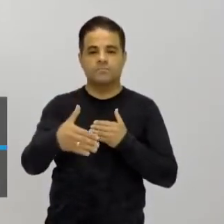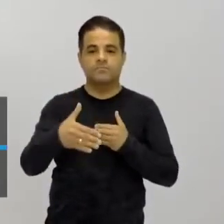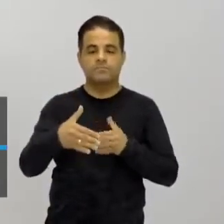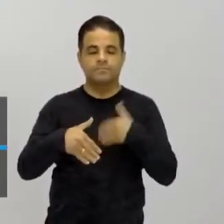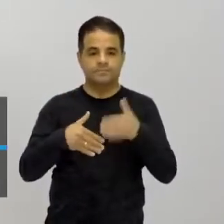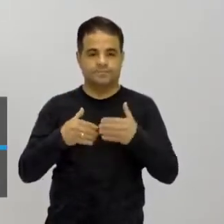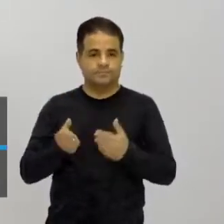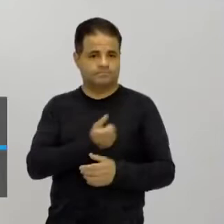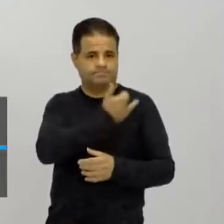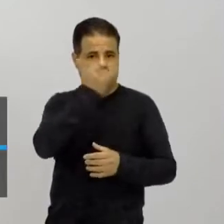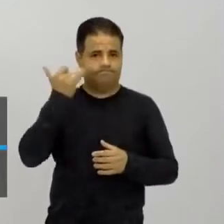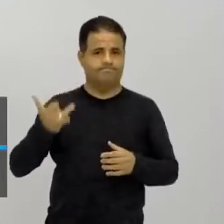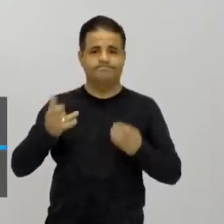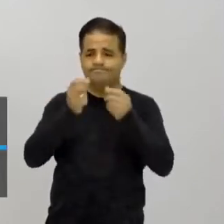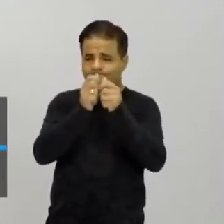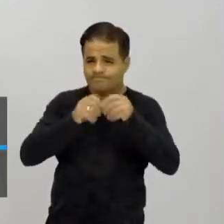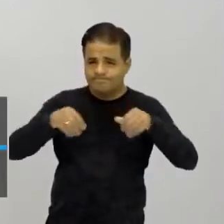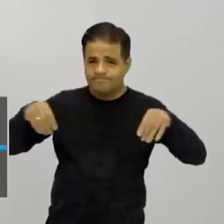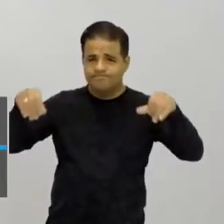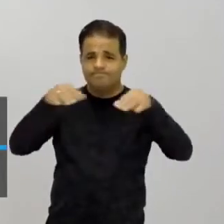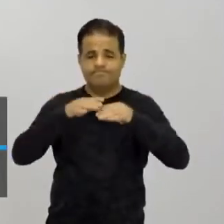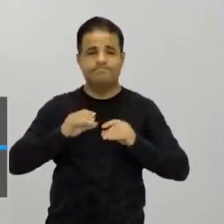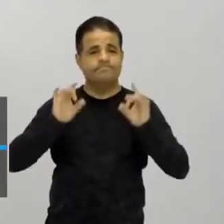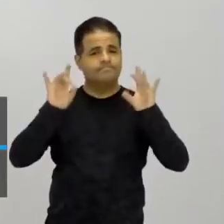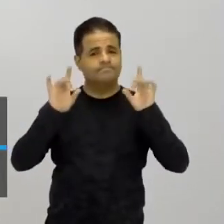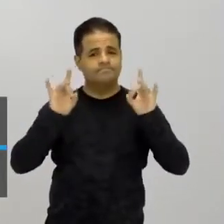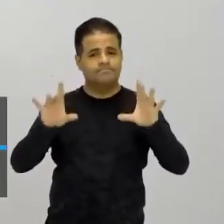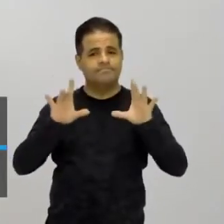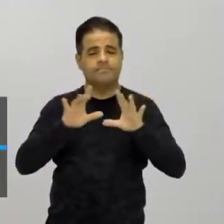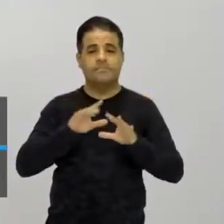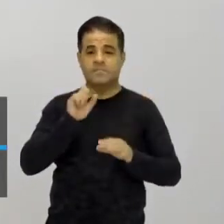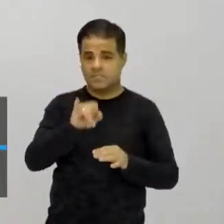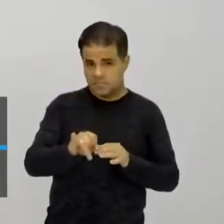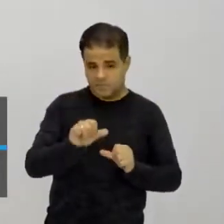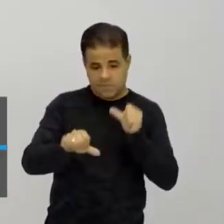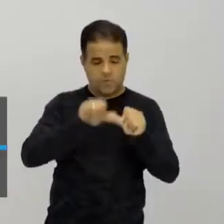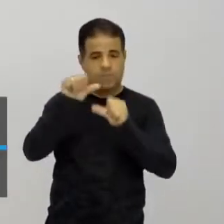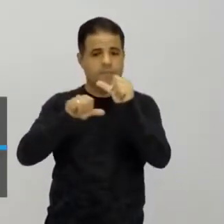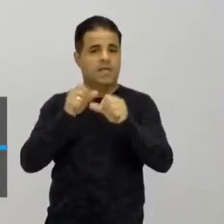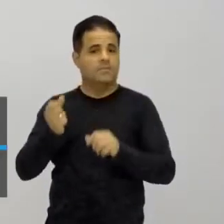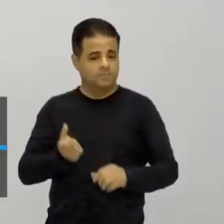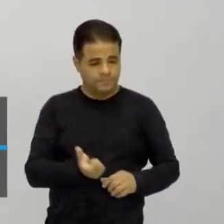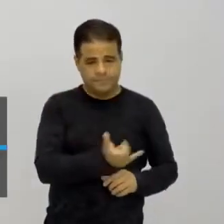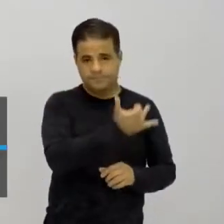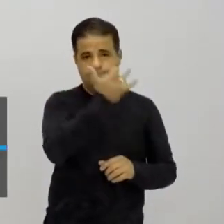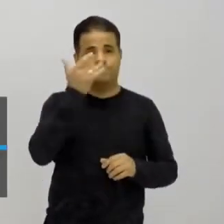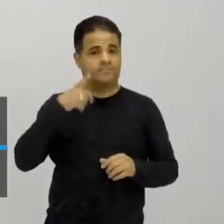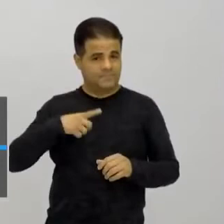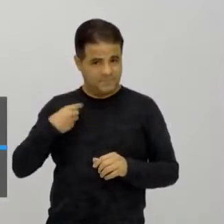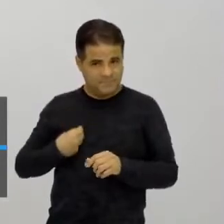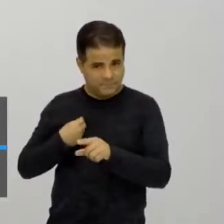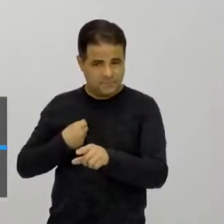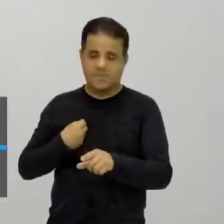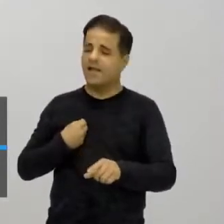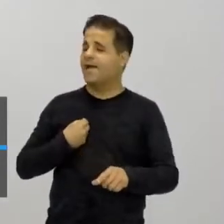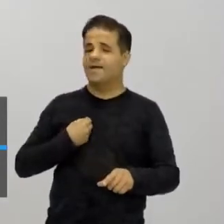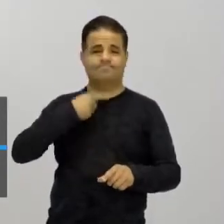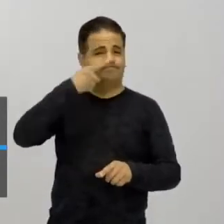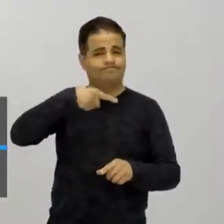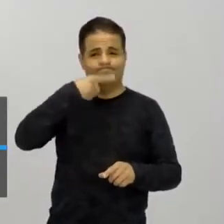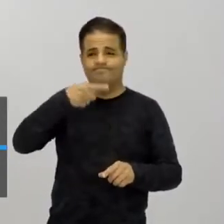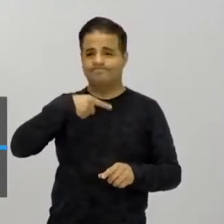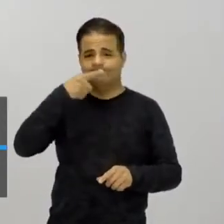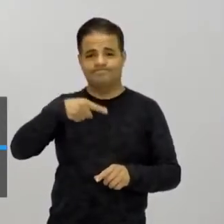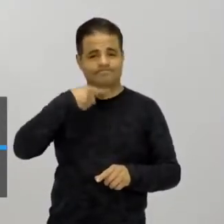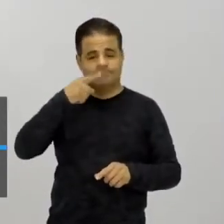determinada quantidade de gás ali e gases específicos. Se você altera a quantidade de gás que está ali, aí o negócio não vai dar